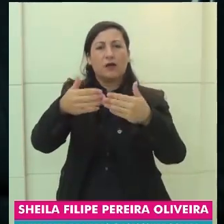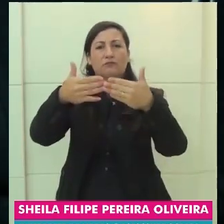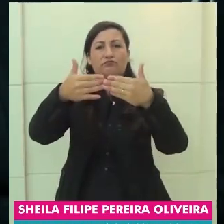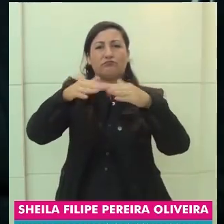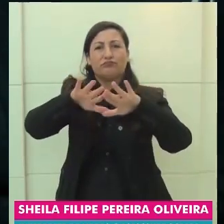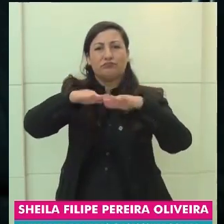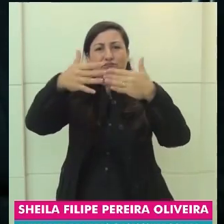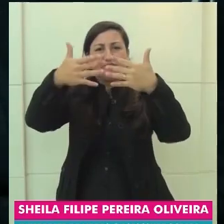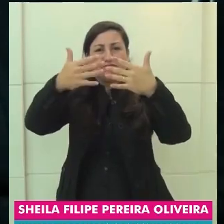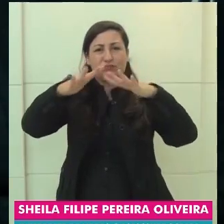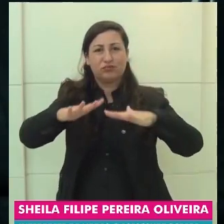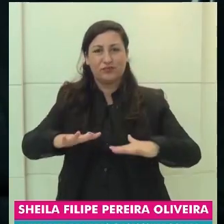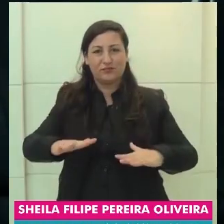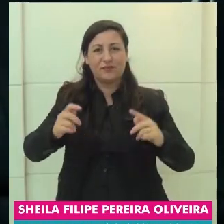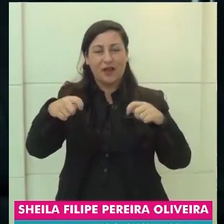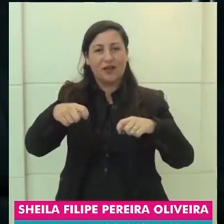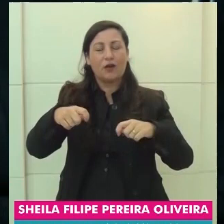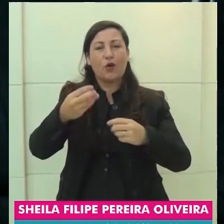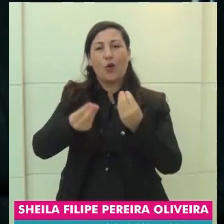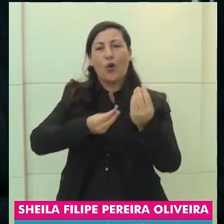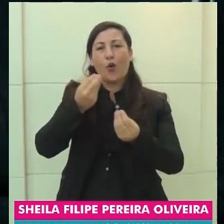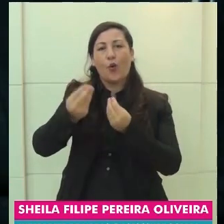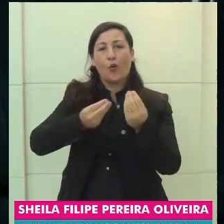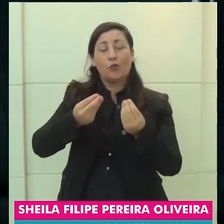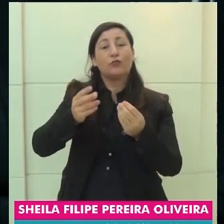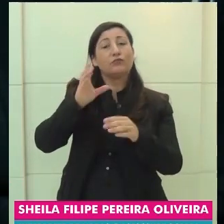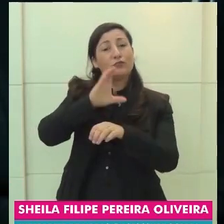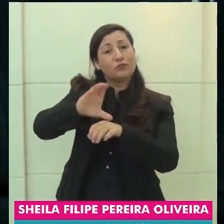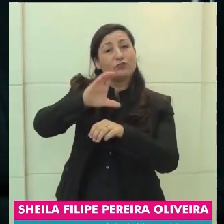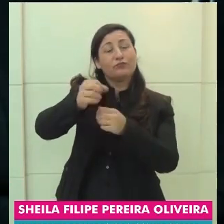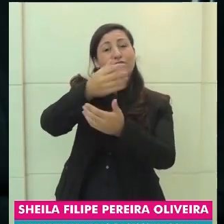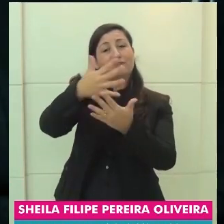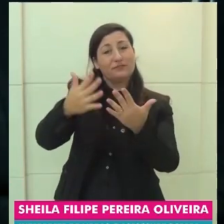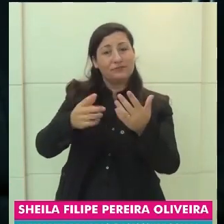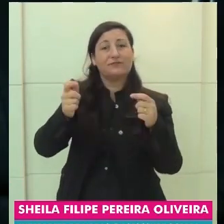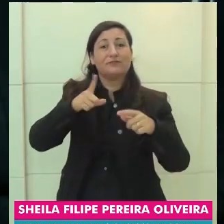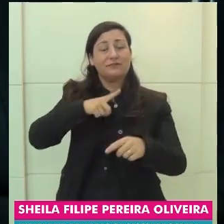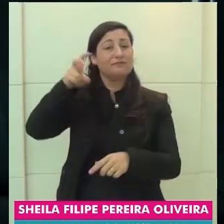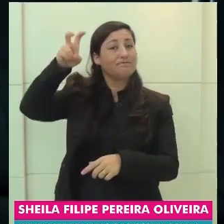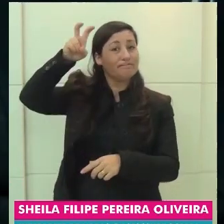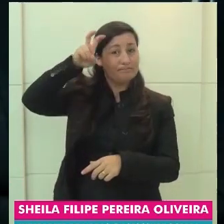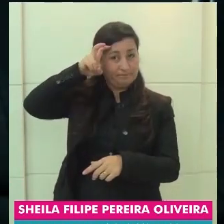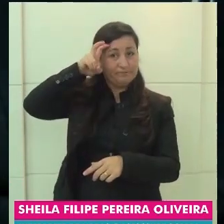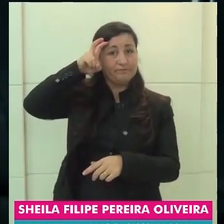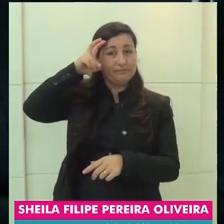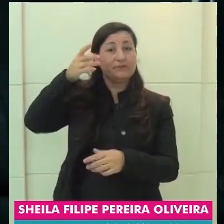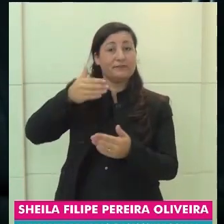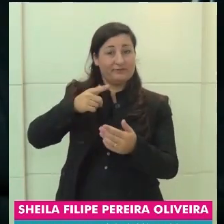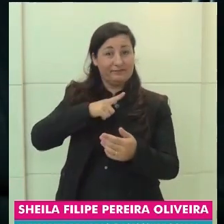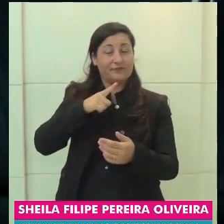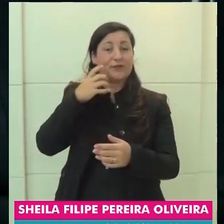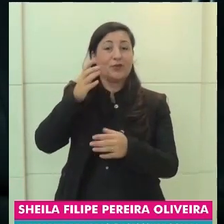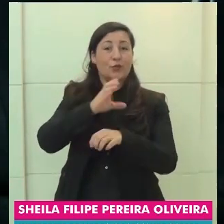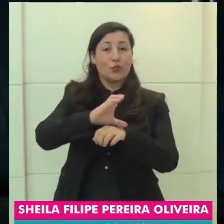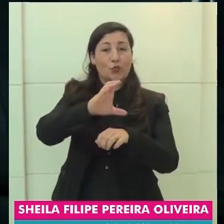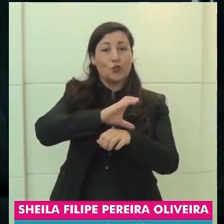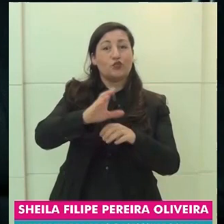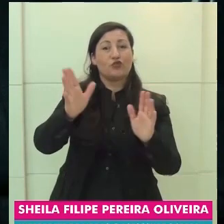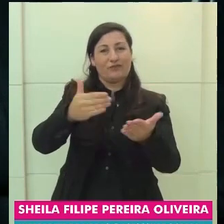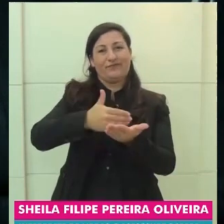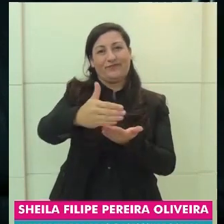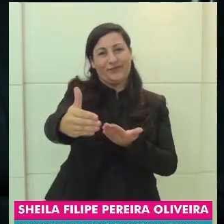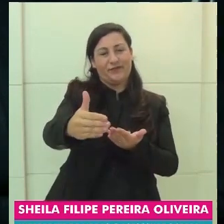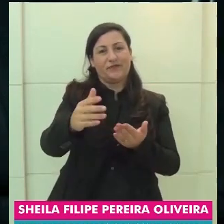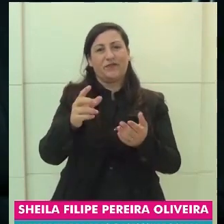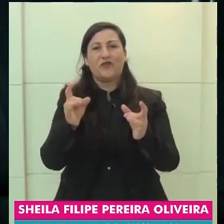CAESP, mas nós temos 20 pessoas, 5 ou 6 são enfermeiros do Hospital Regional. Temos